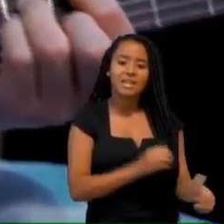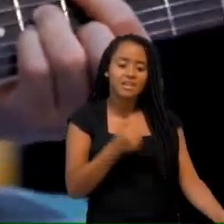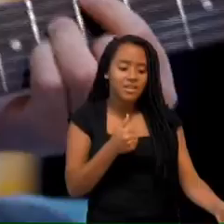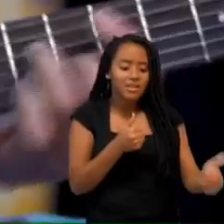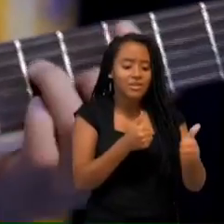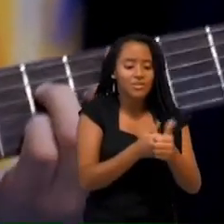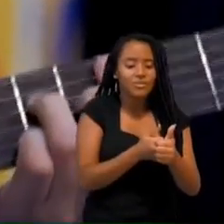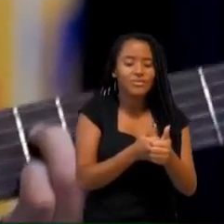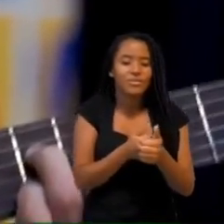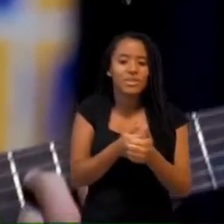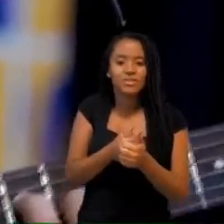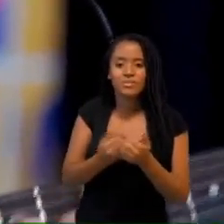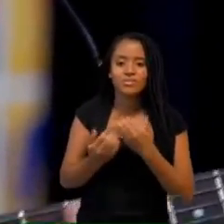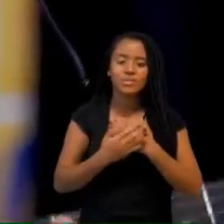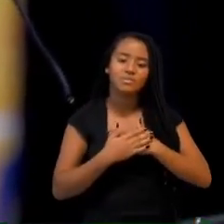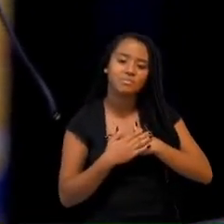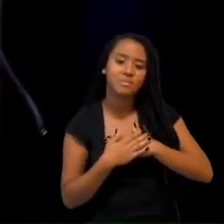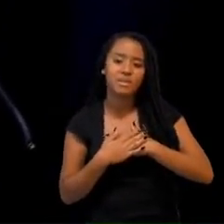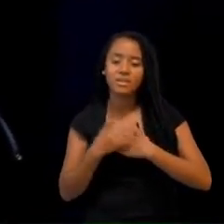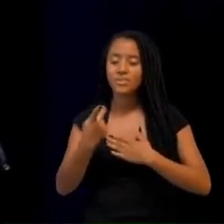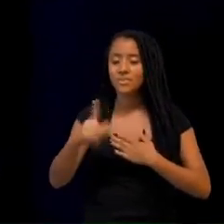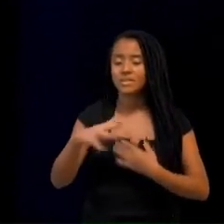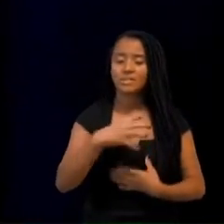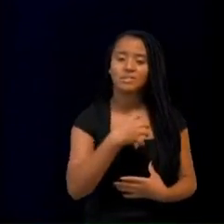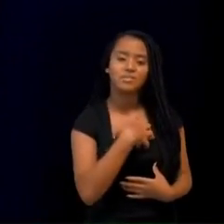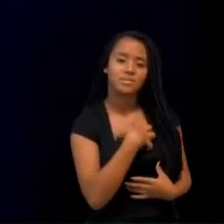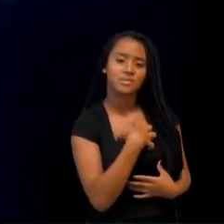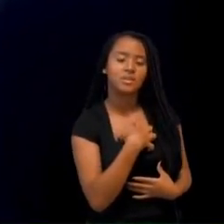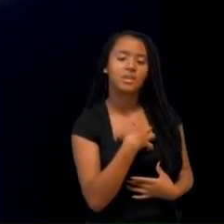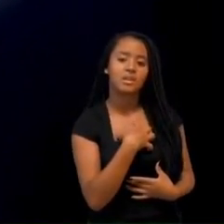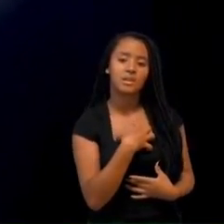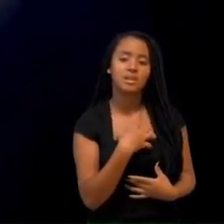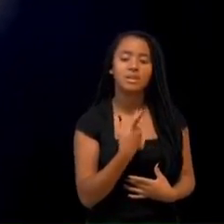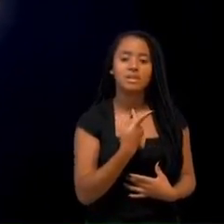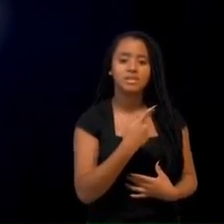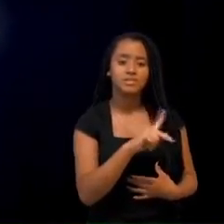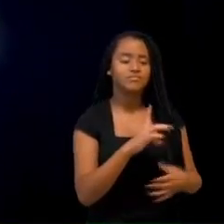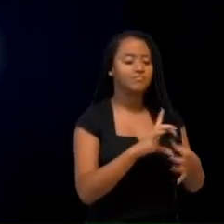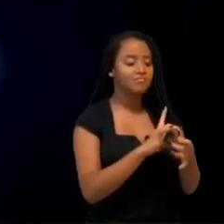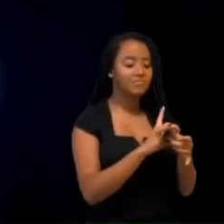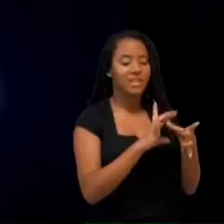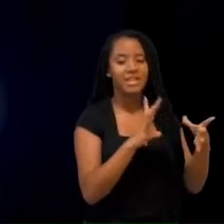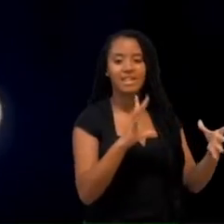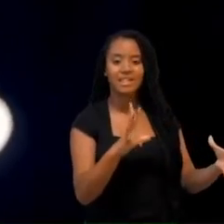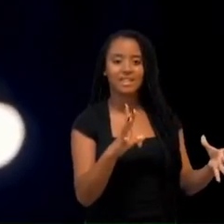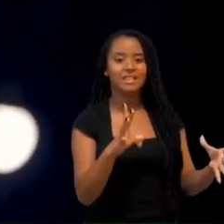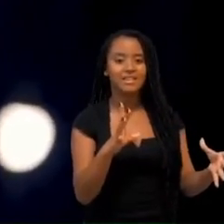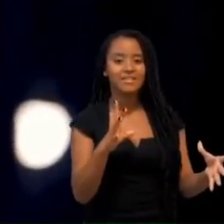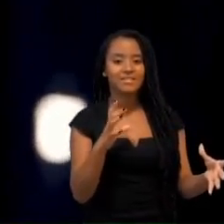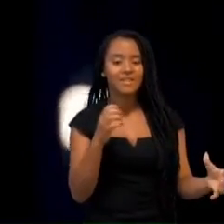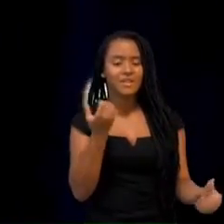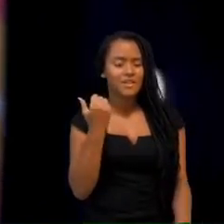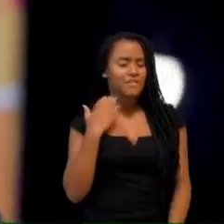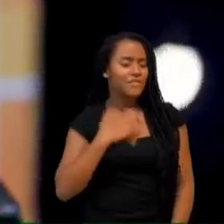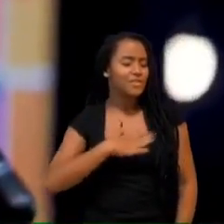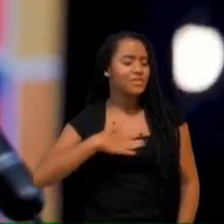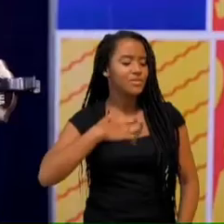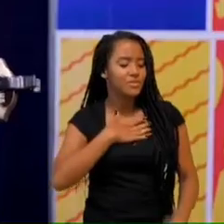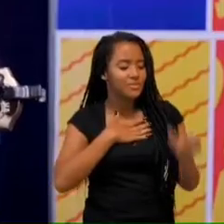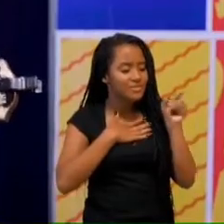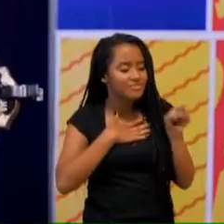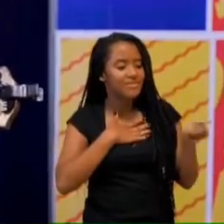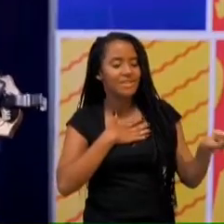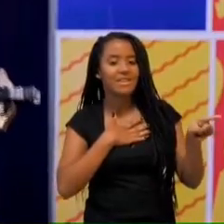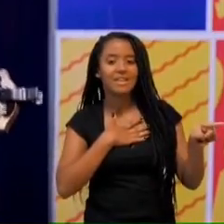grudada em mim seu jeito solto me prendeu já